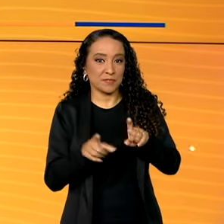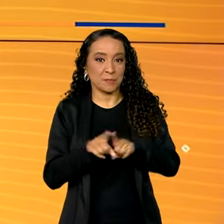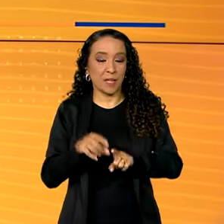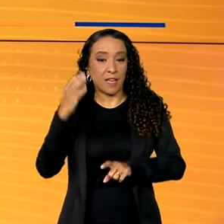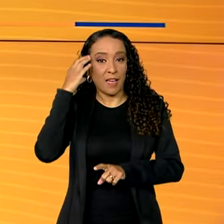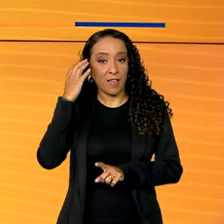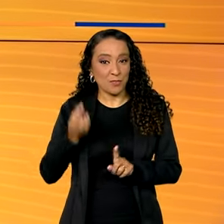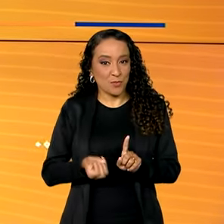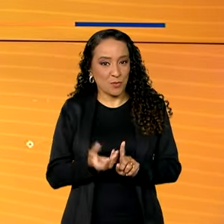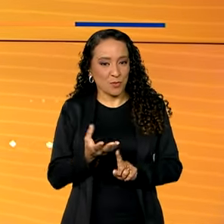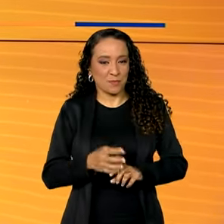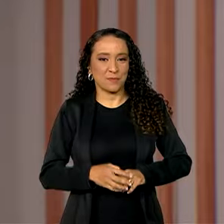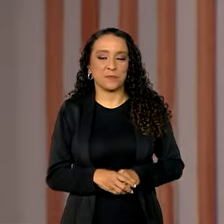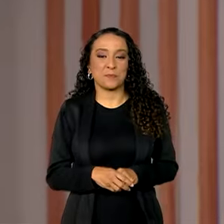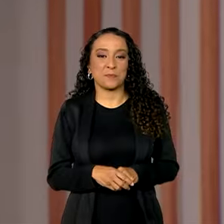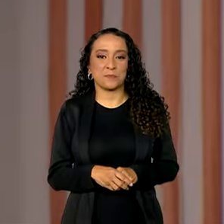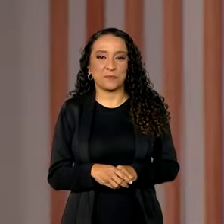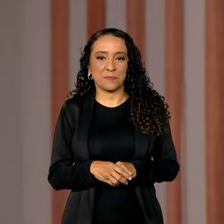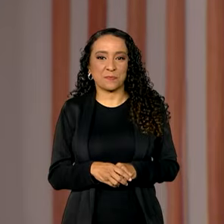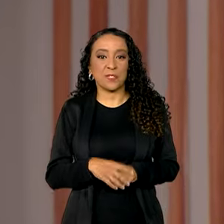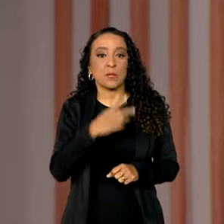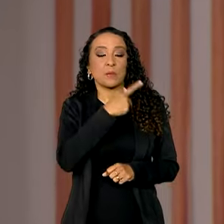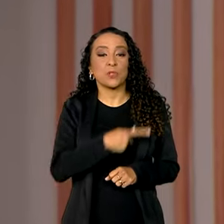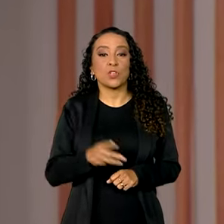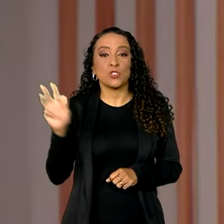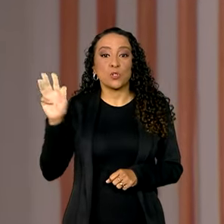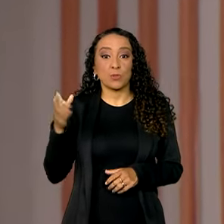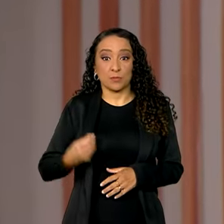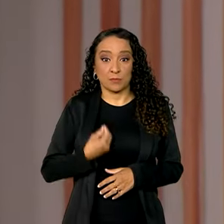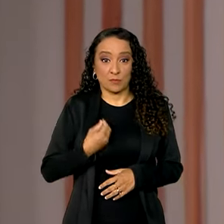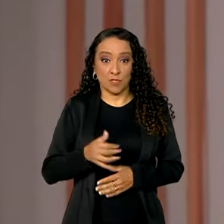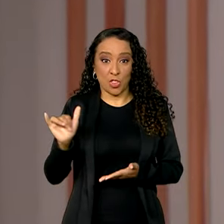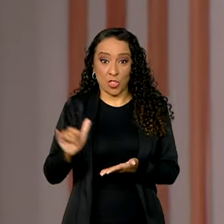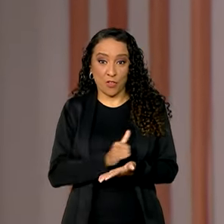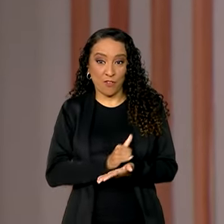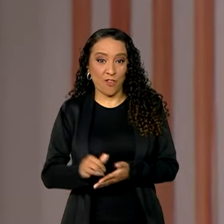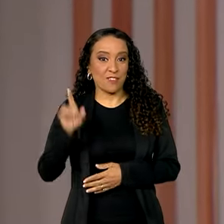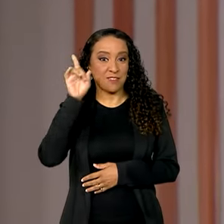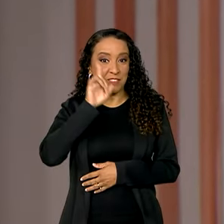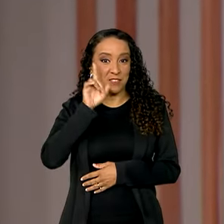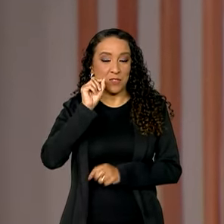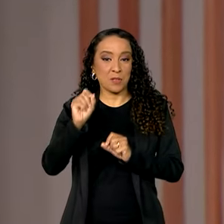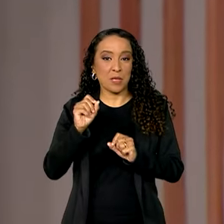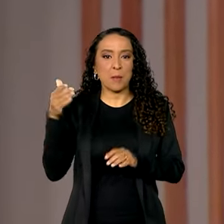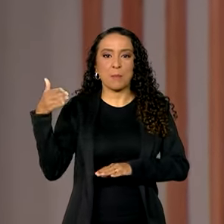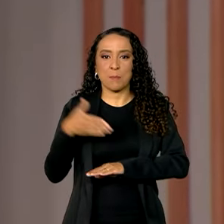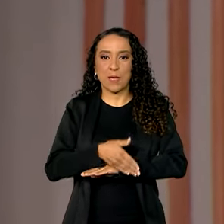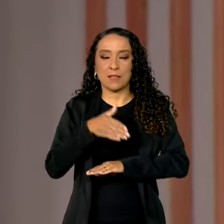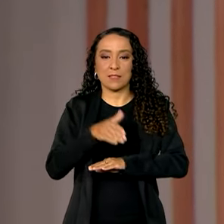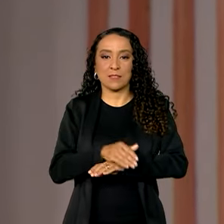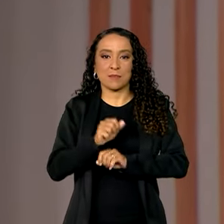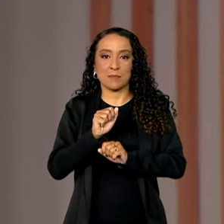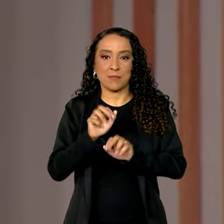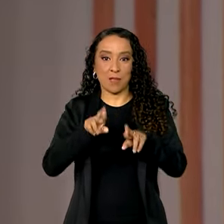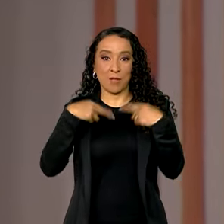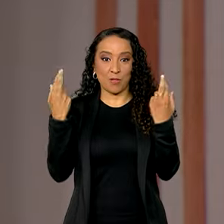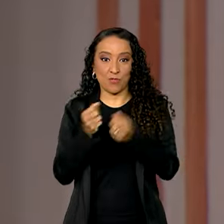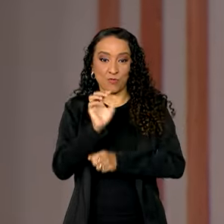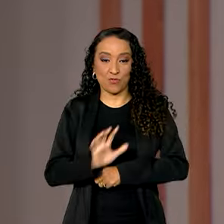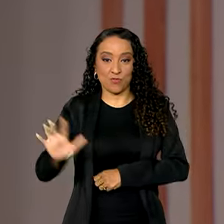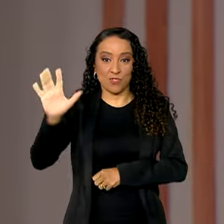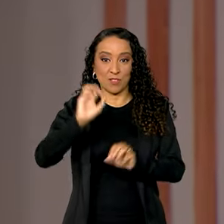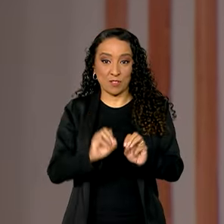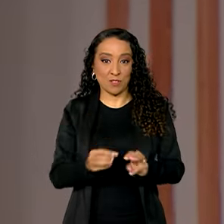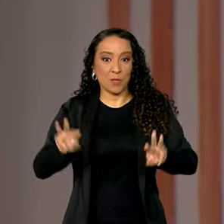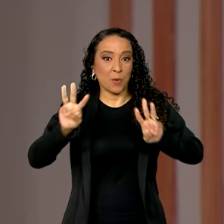sociais e pela Rádio Gov. O presidente Lula está em Nova York, nos Estados Unidos, para participar da Assembleia Geral das